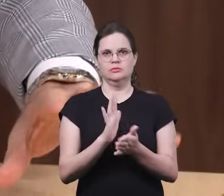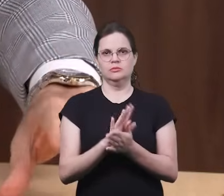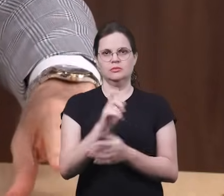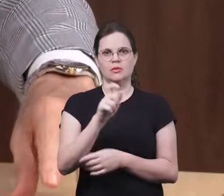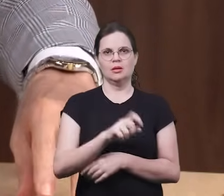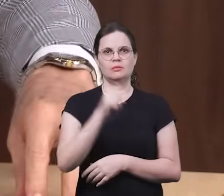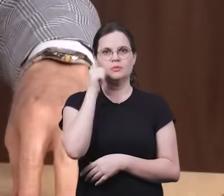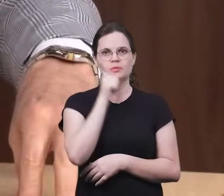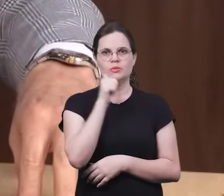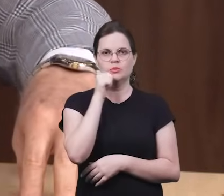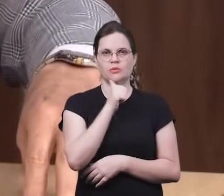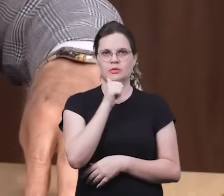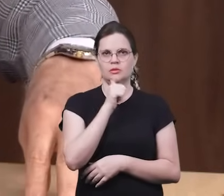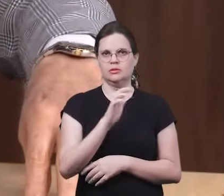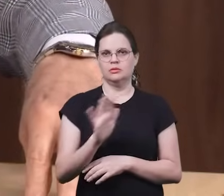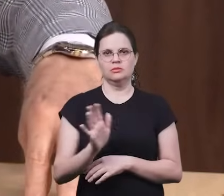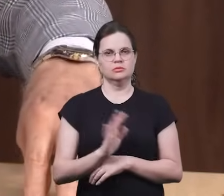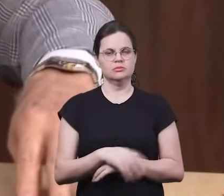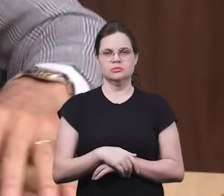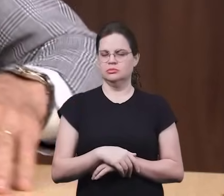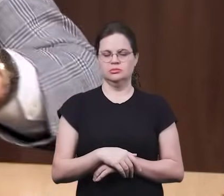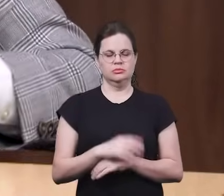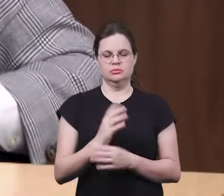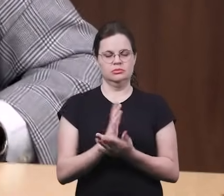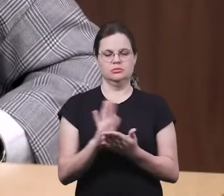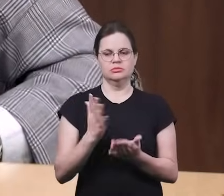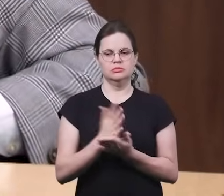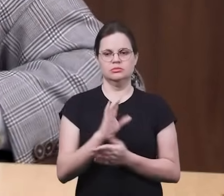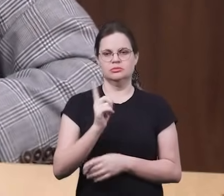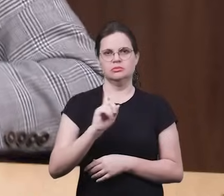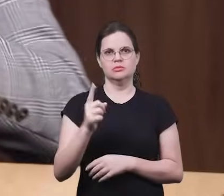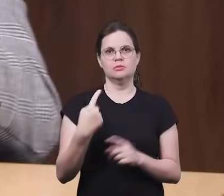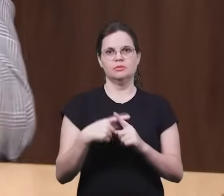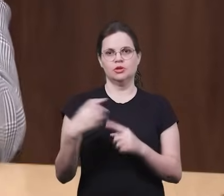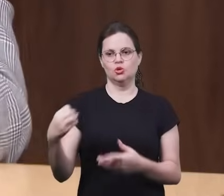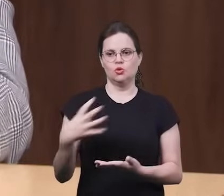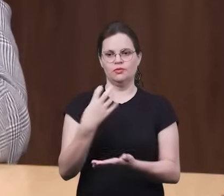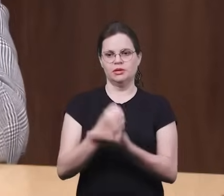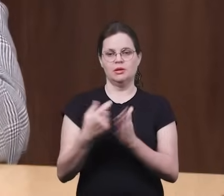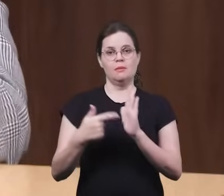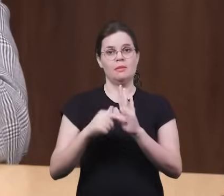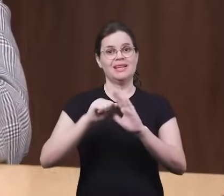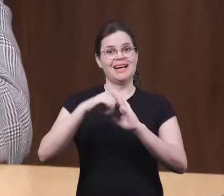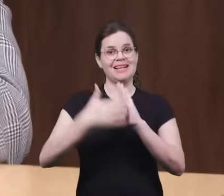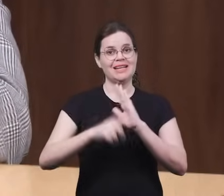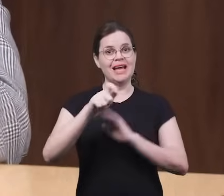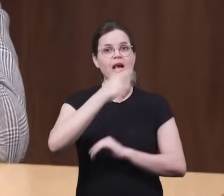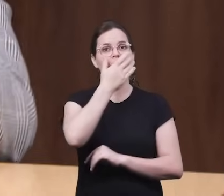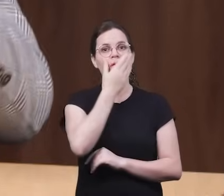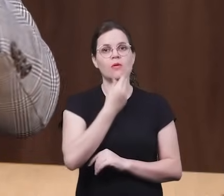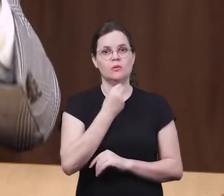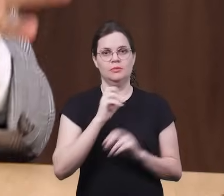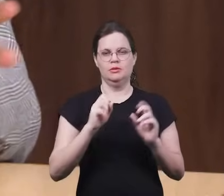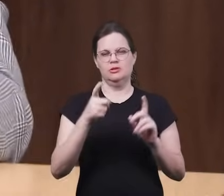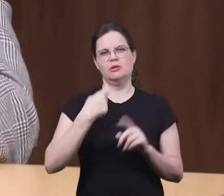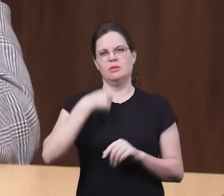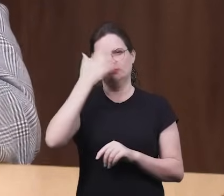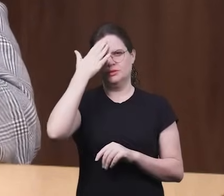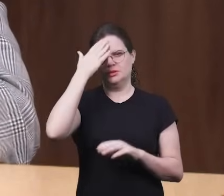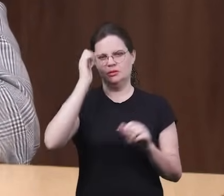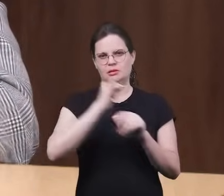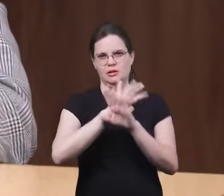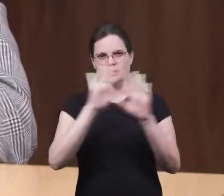ver colocar função dentro do ministério, porque isso no Novo Testamento não tem. É só para poder os